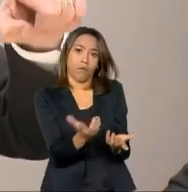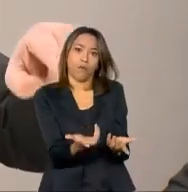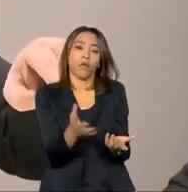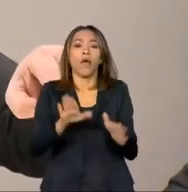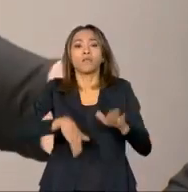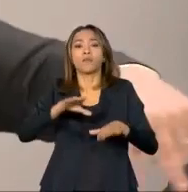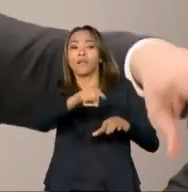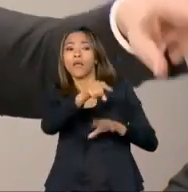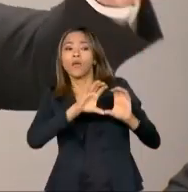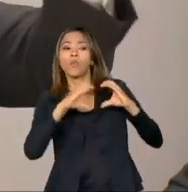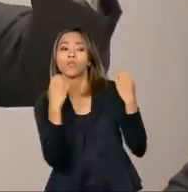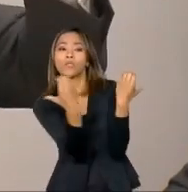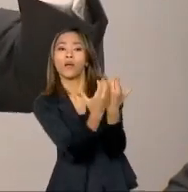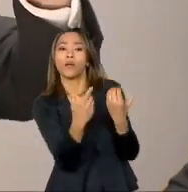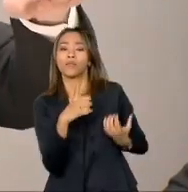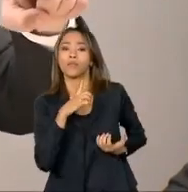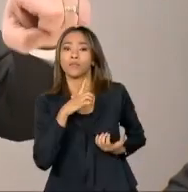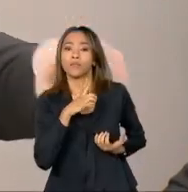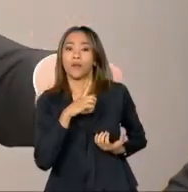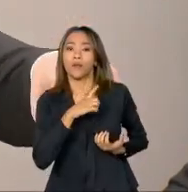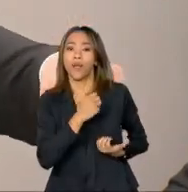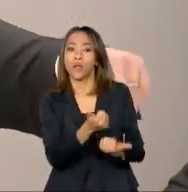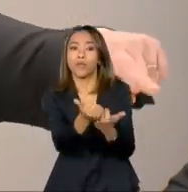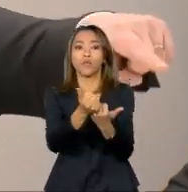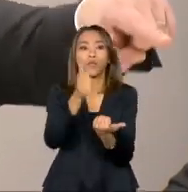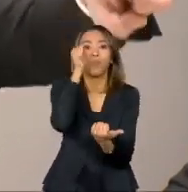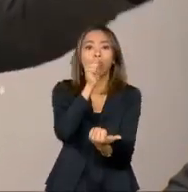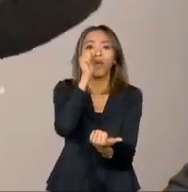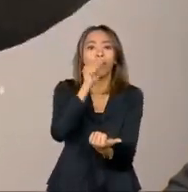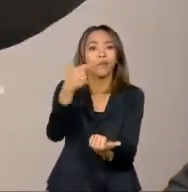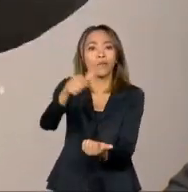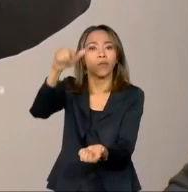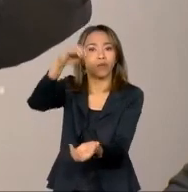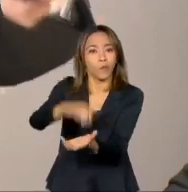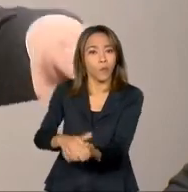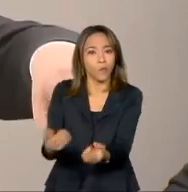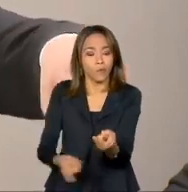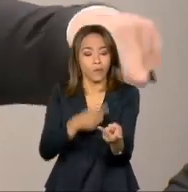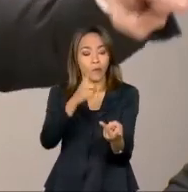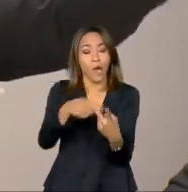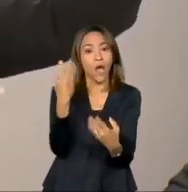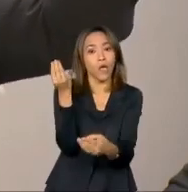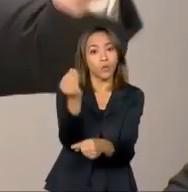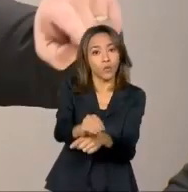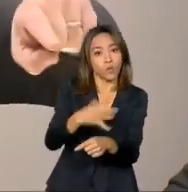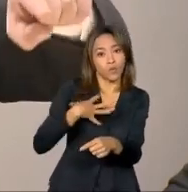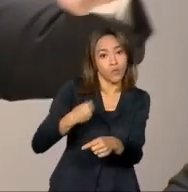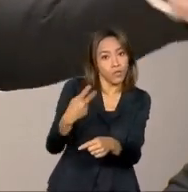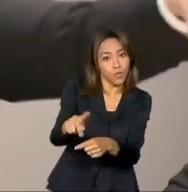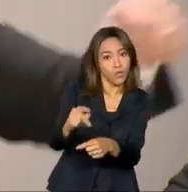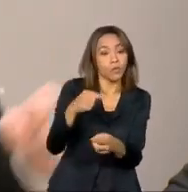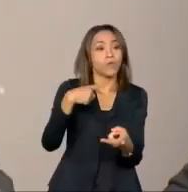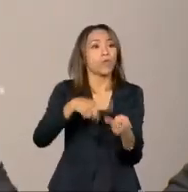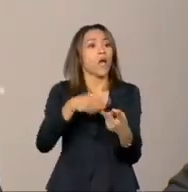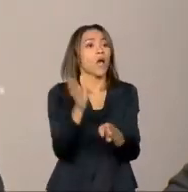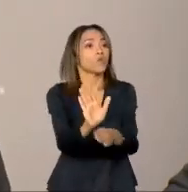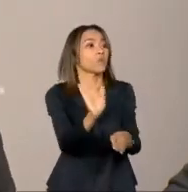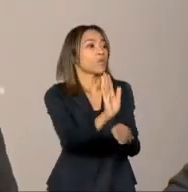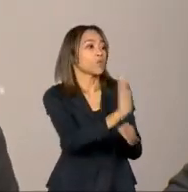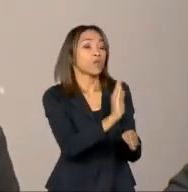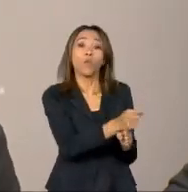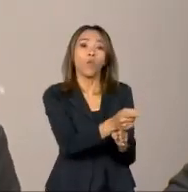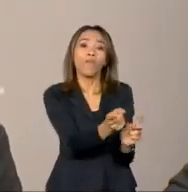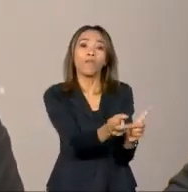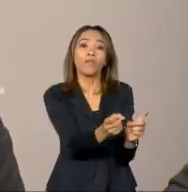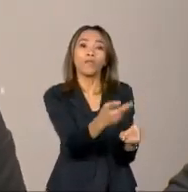uma comunidade, sustenta a senhora que não tem marido, sustenta os filhos, sustenta todo mundo ali vendendo o seu